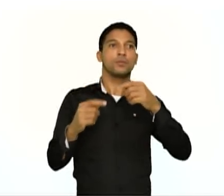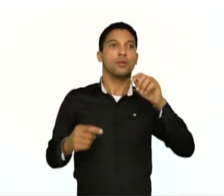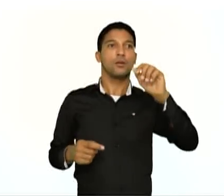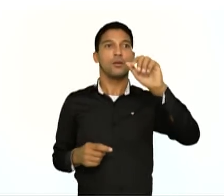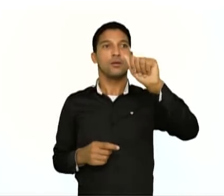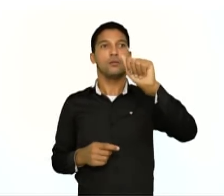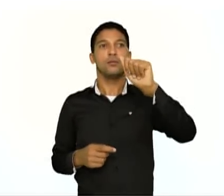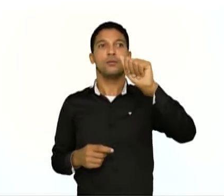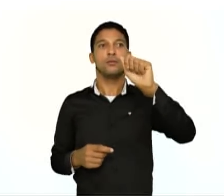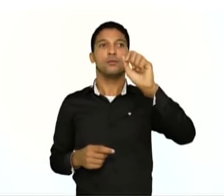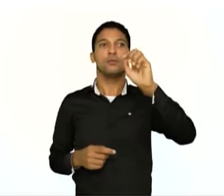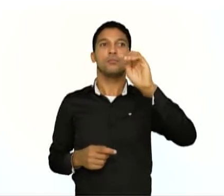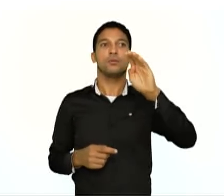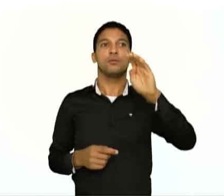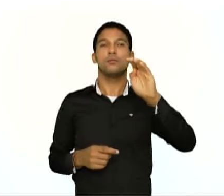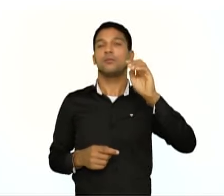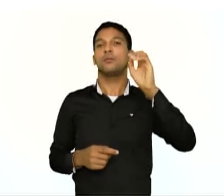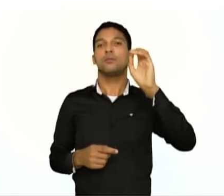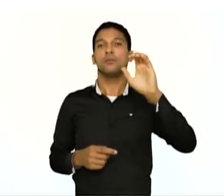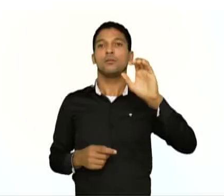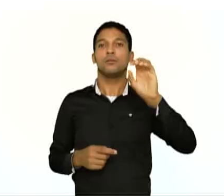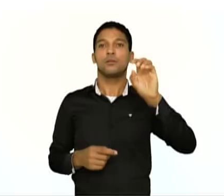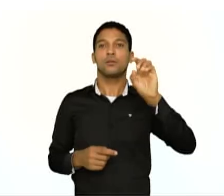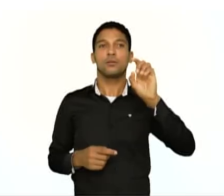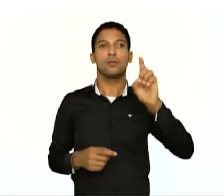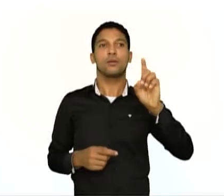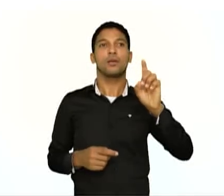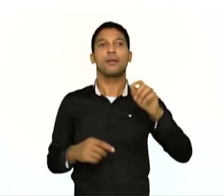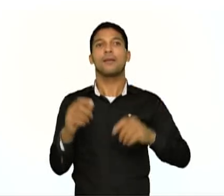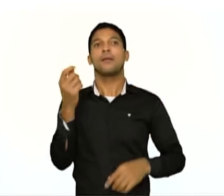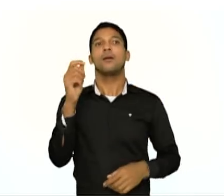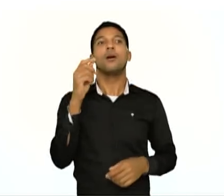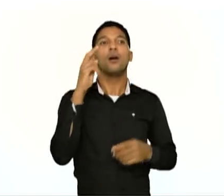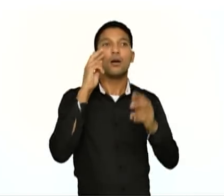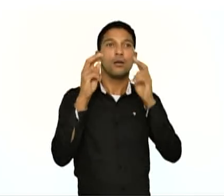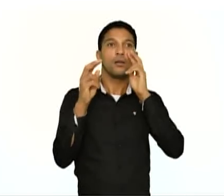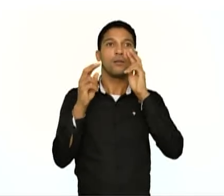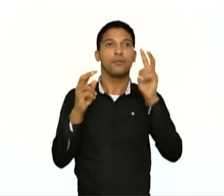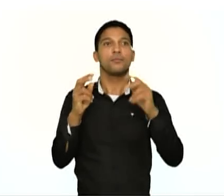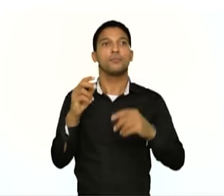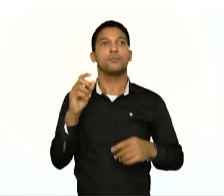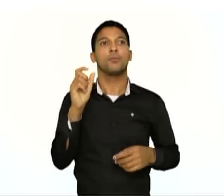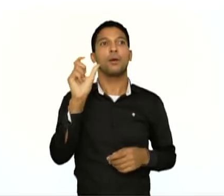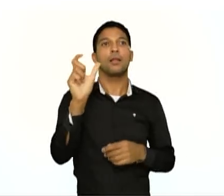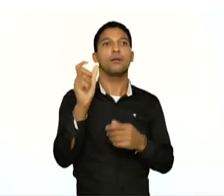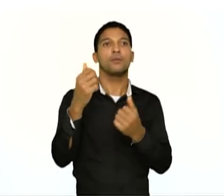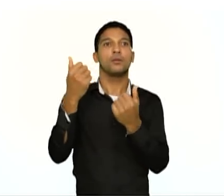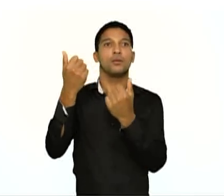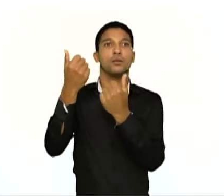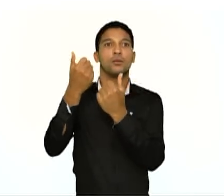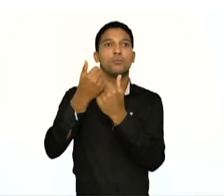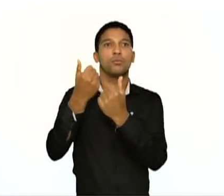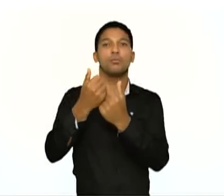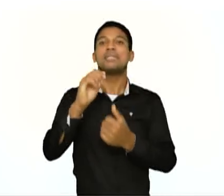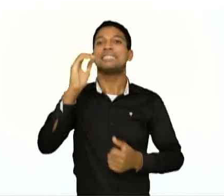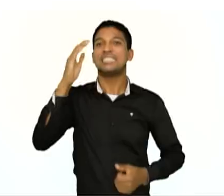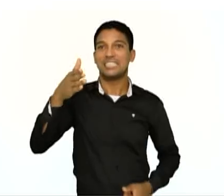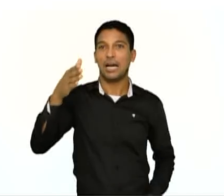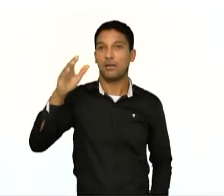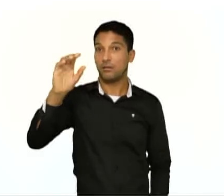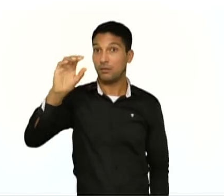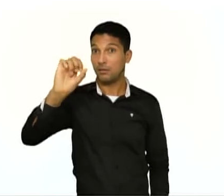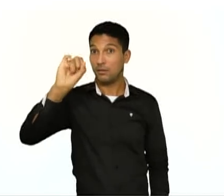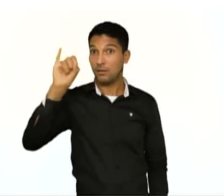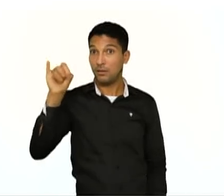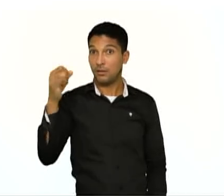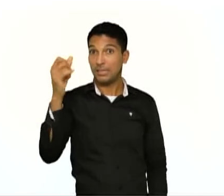produzidos e publicados esporadicamente. A palavra em destaque poderia ser substituída por... Observem que a palavra